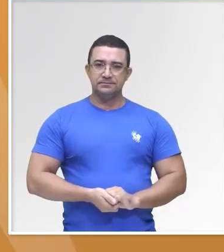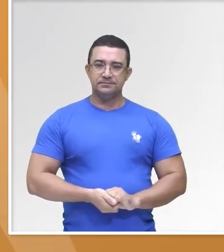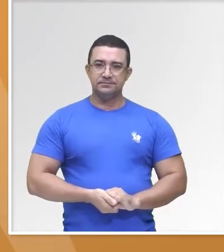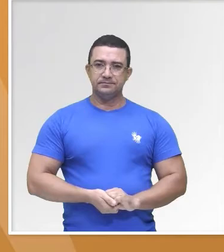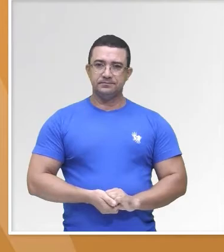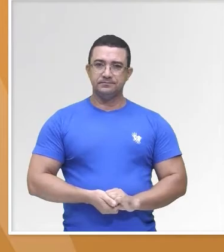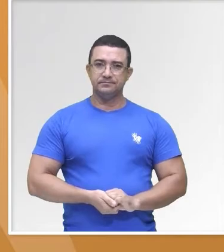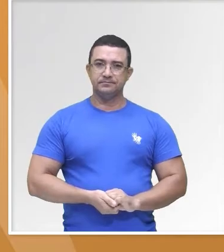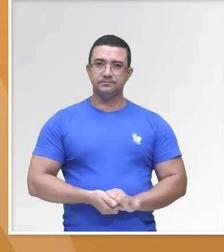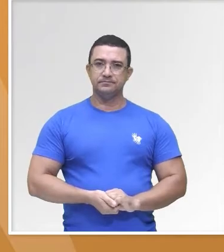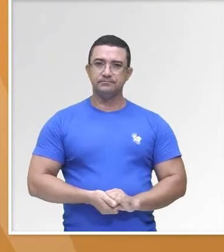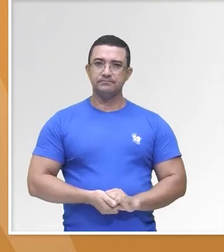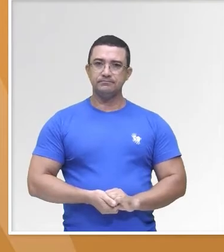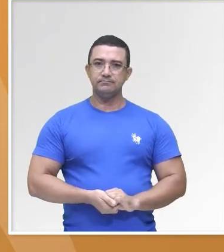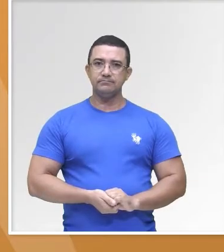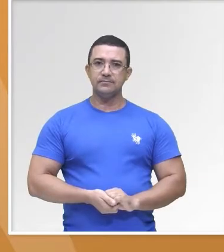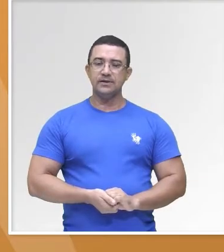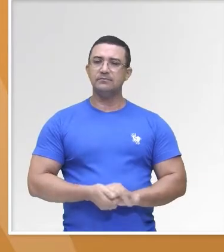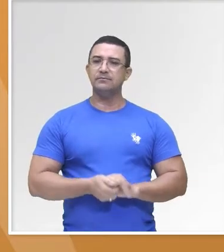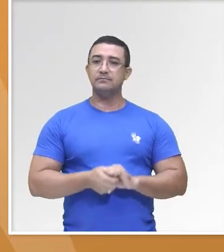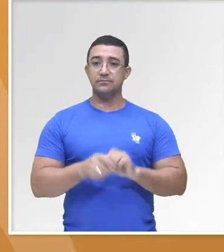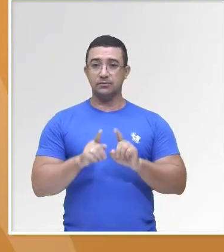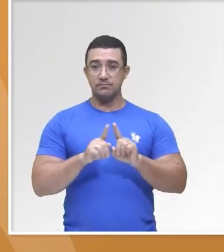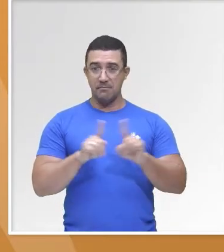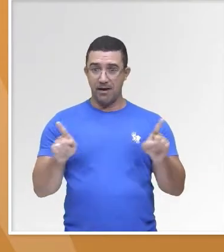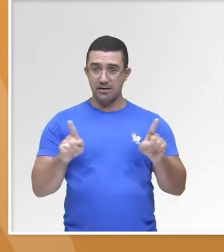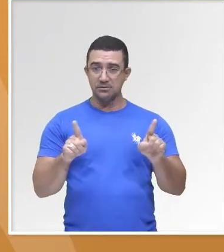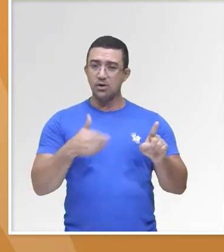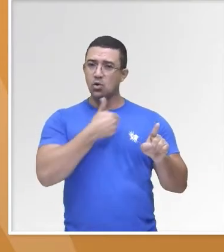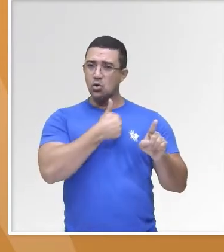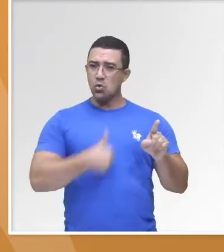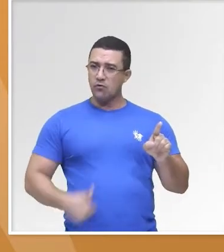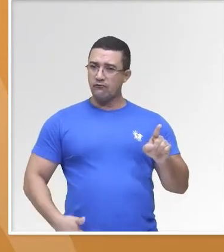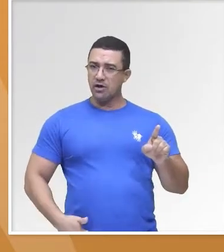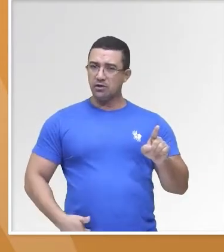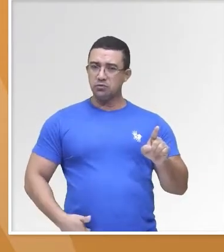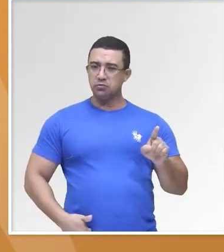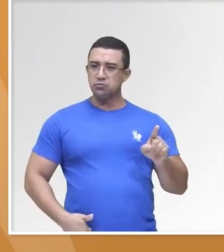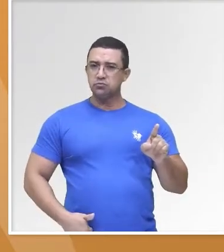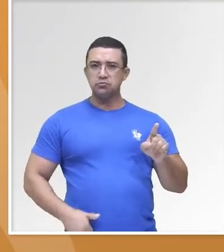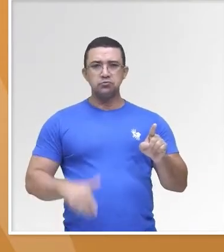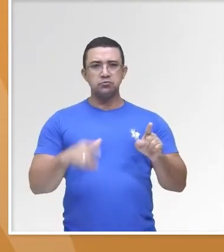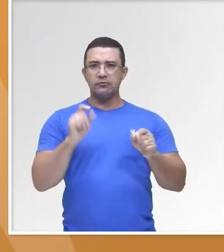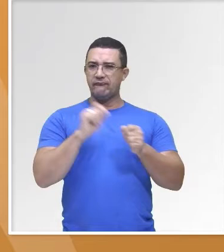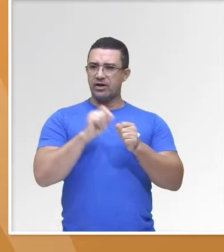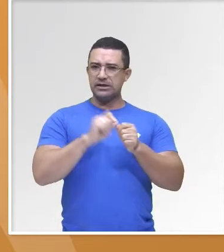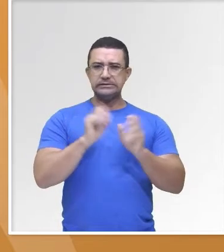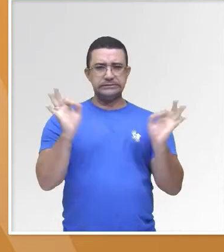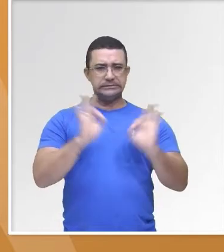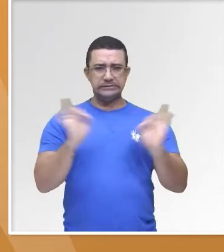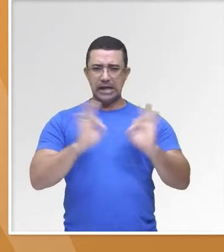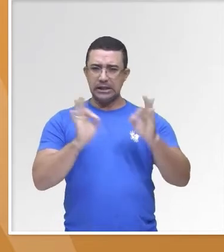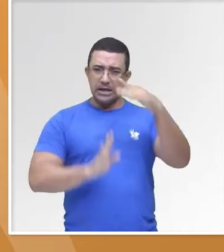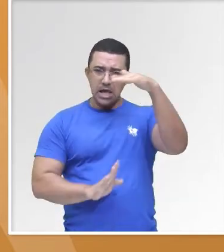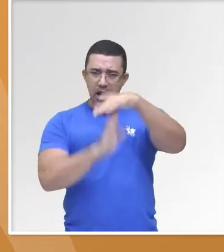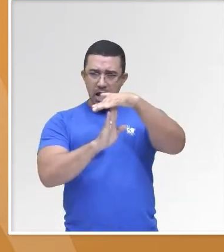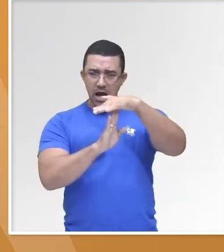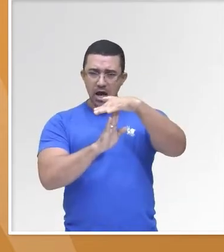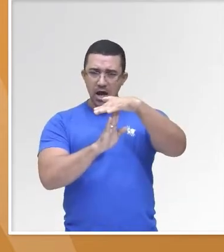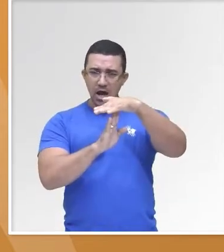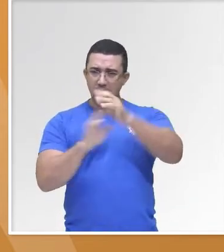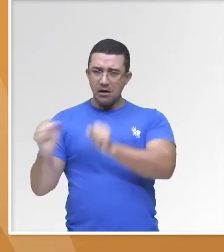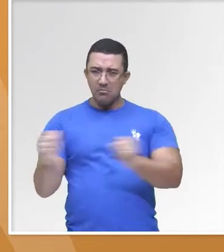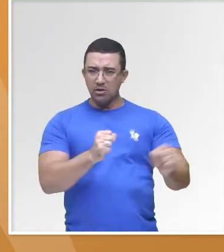No entanto, estes mesmos governos não fizeram nenhuma limitação do poder real